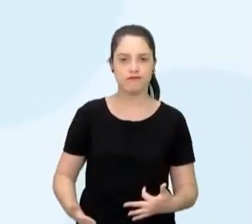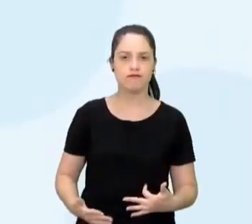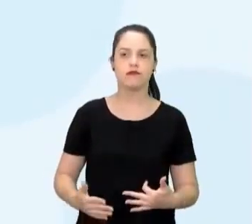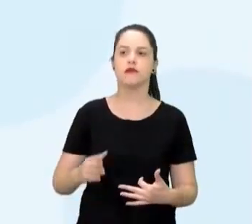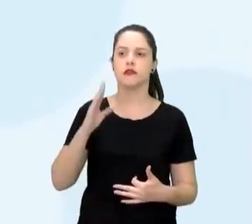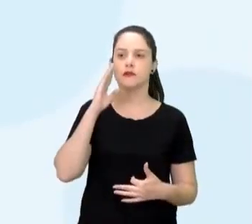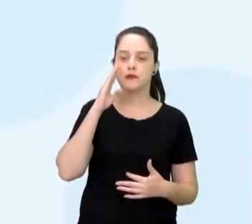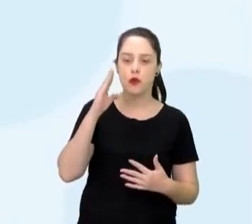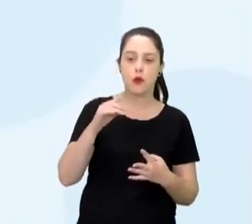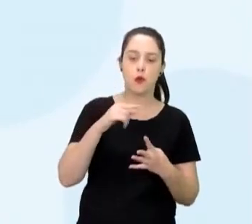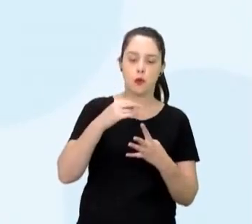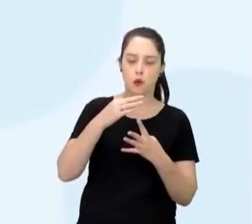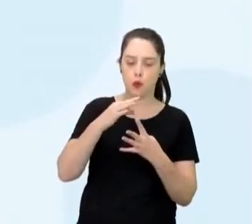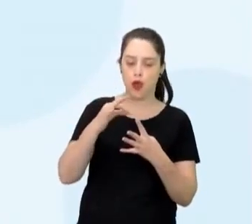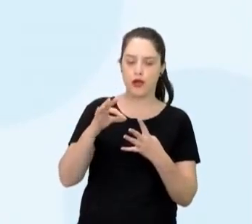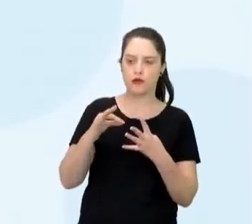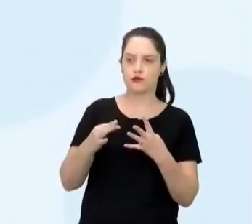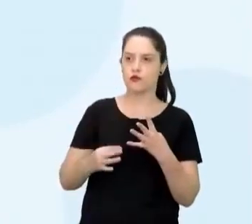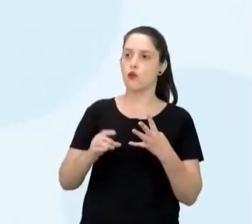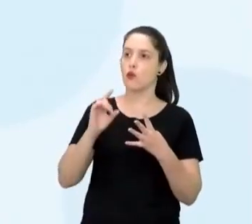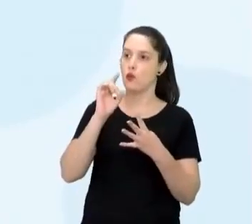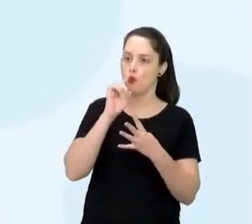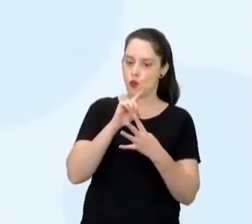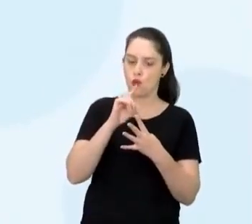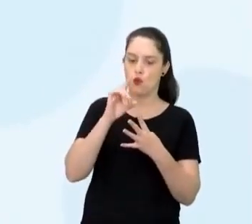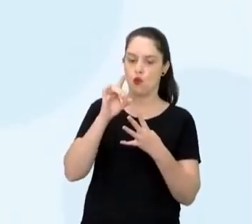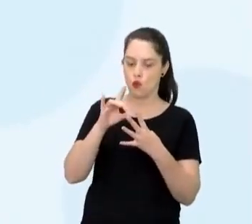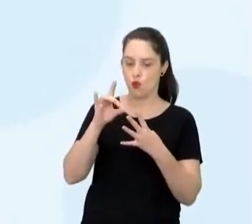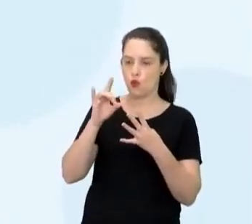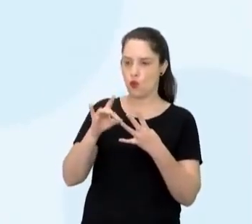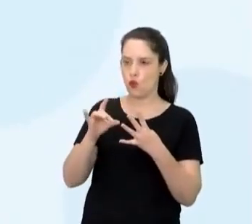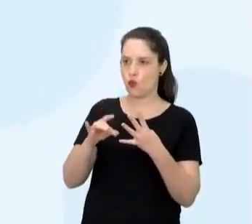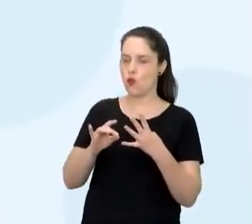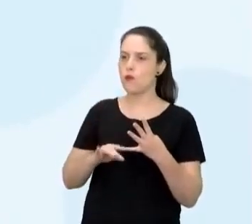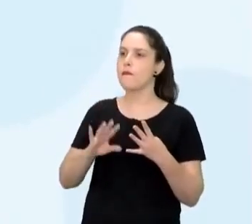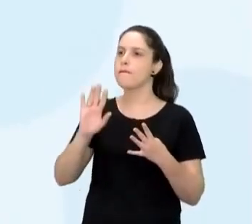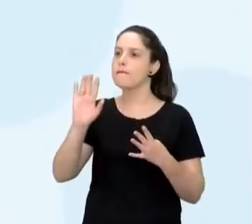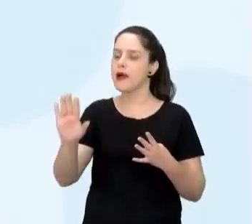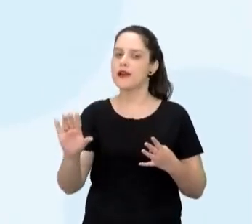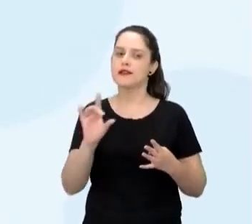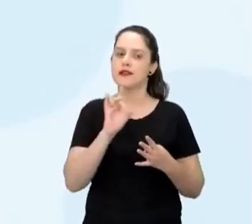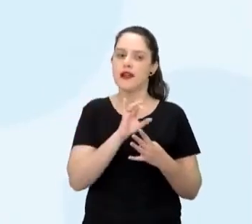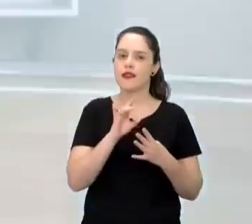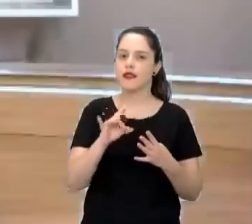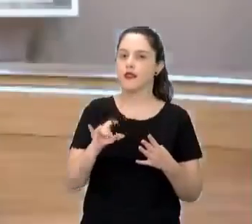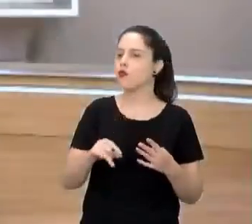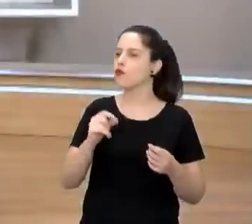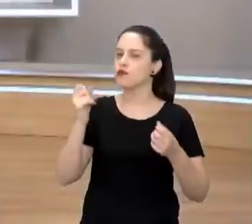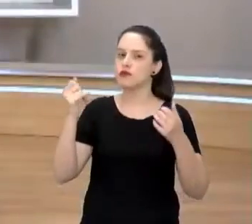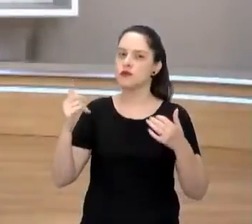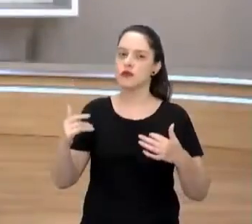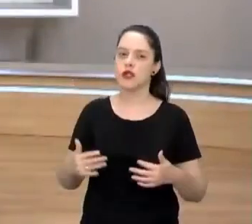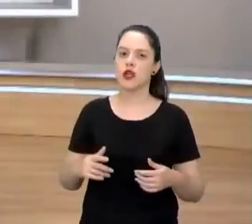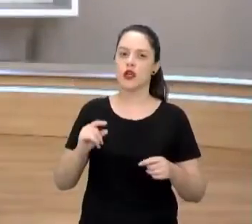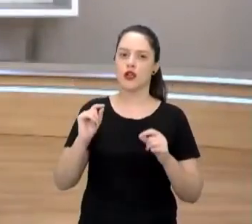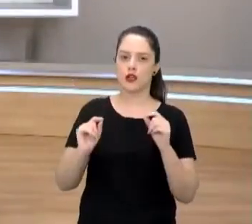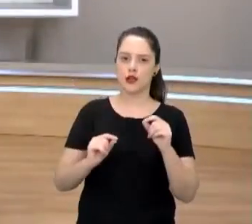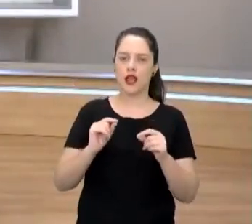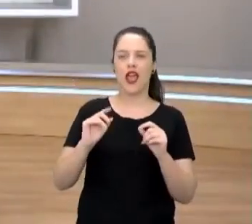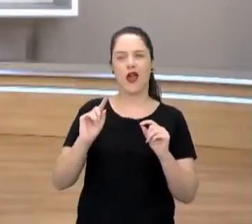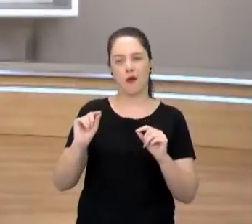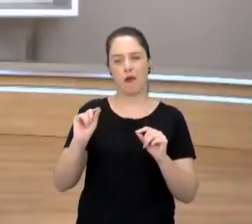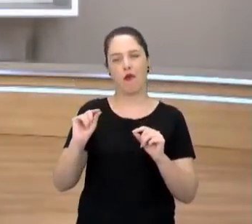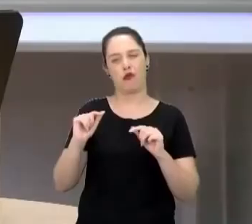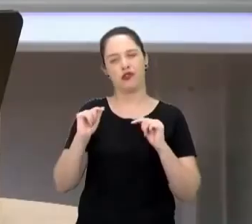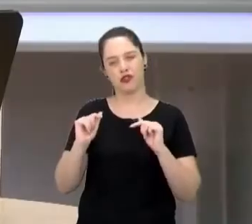desses 4 princípios, um a um, mas ao invés de eu ficar aqui, eu e o Renan, né, explicando para vocês um por um e ficar uma coisa meio chata,